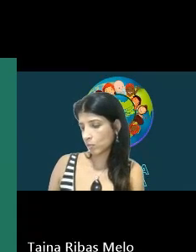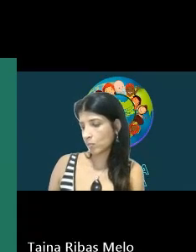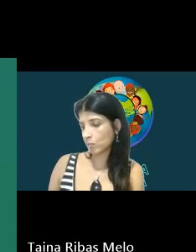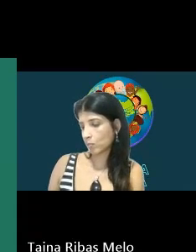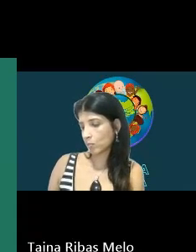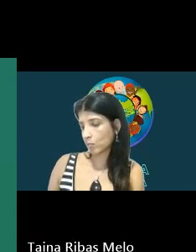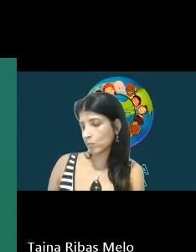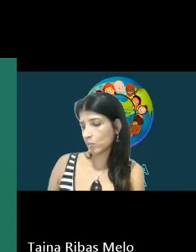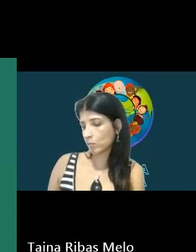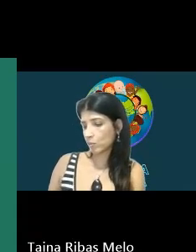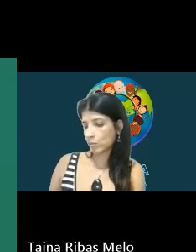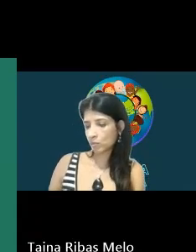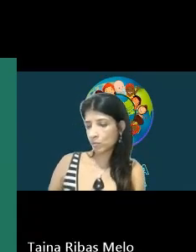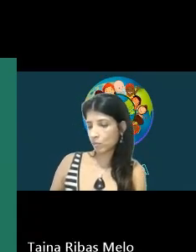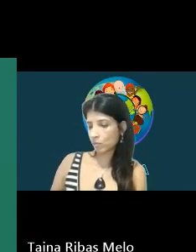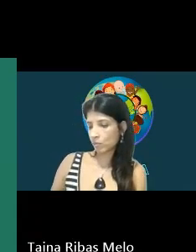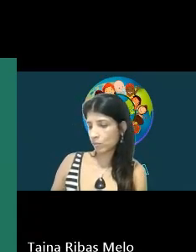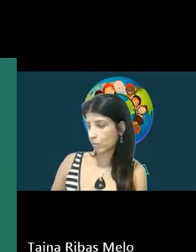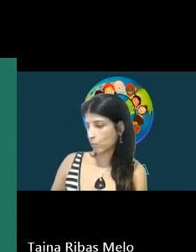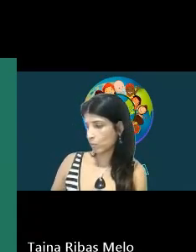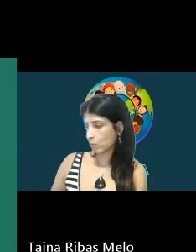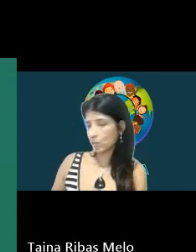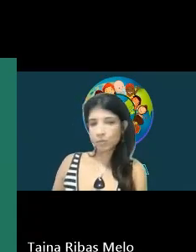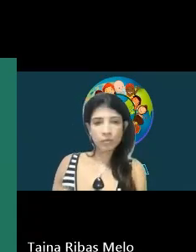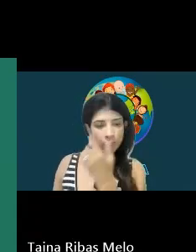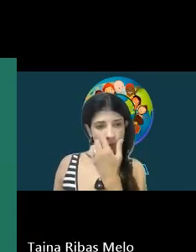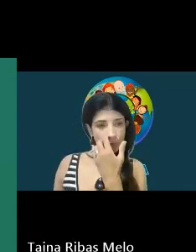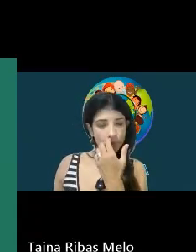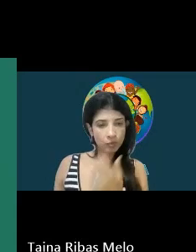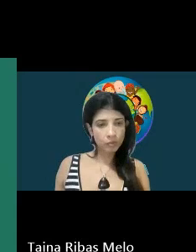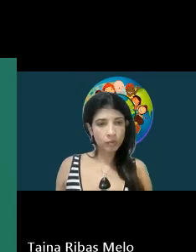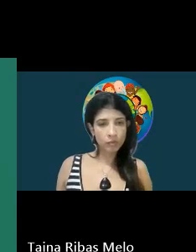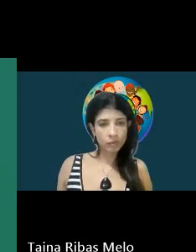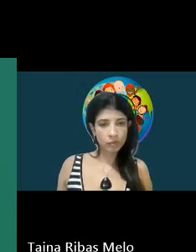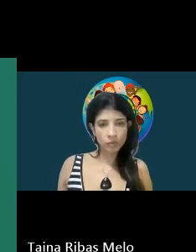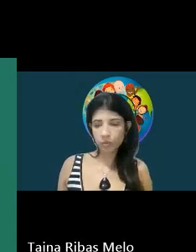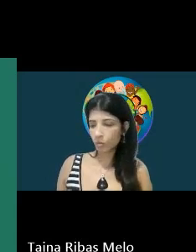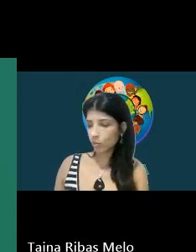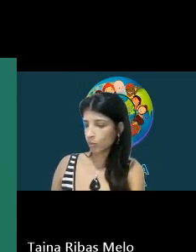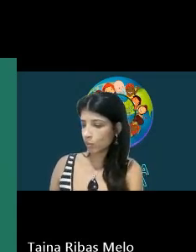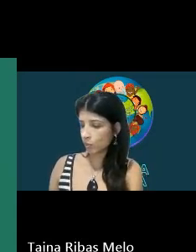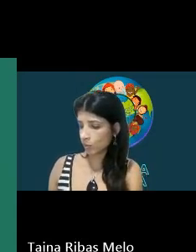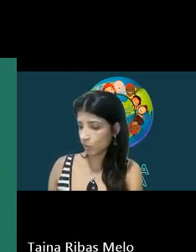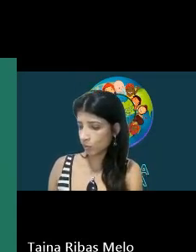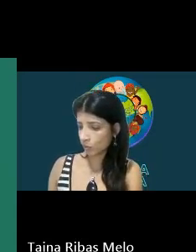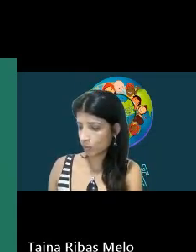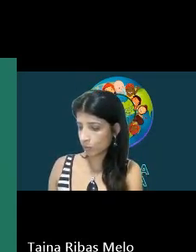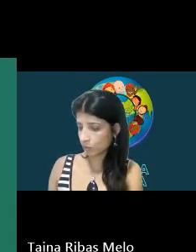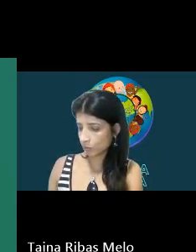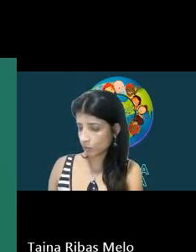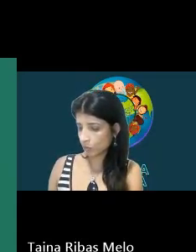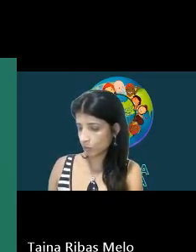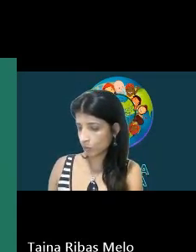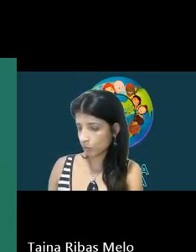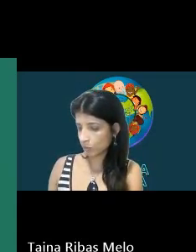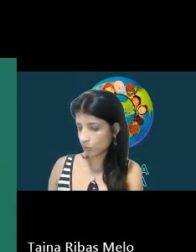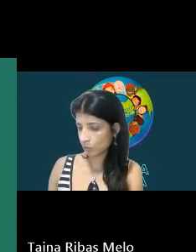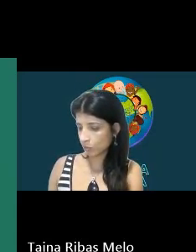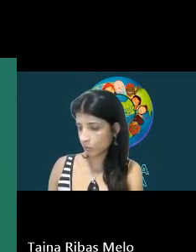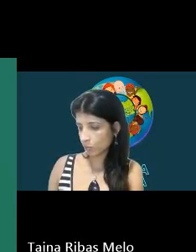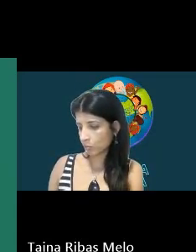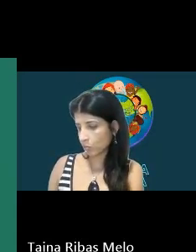frequentemente, 4 muito frequentemente, 5 sempre. Essa pontuação ela varia de 0 a 60 e o score total ele é obtido